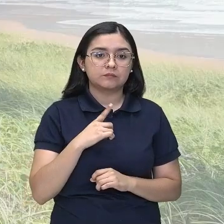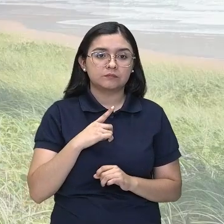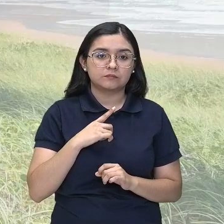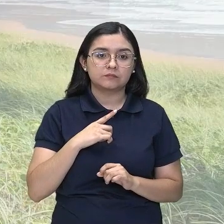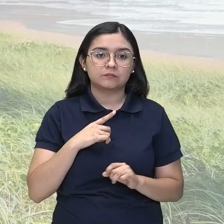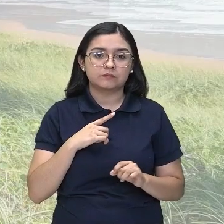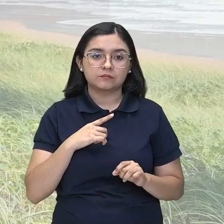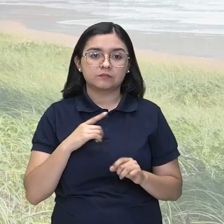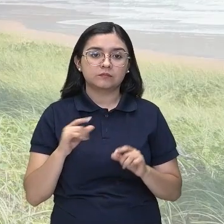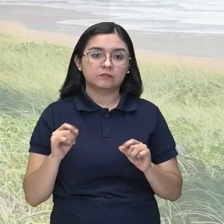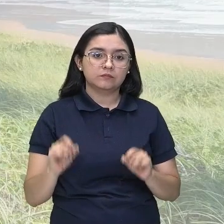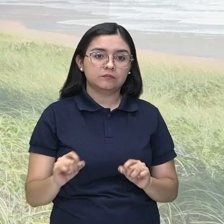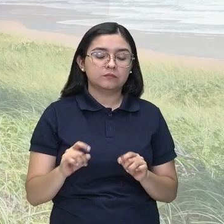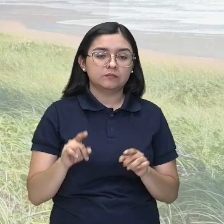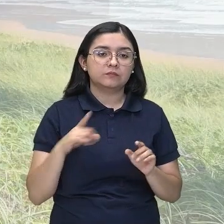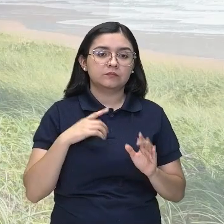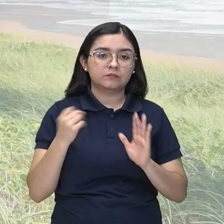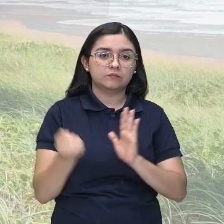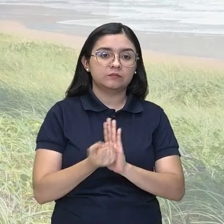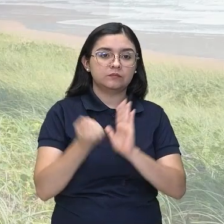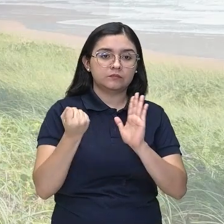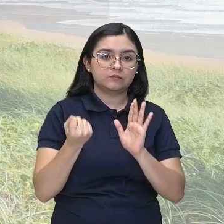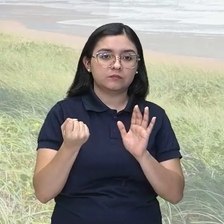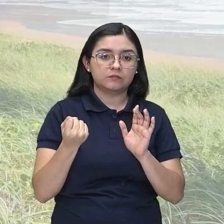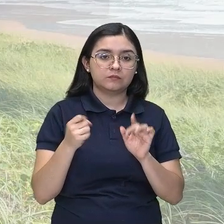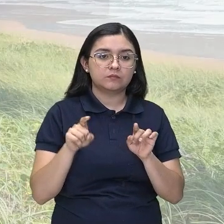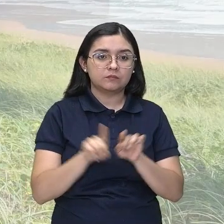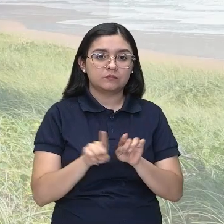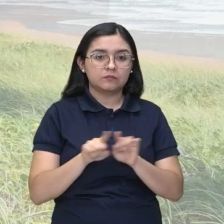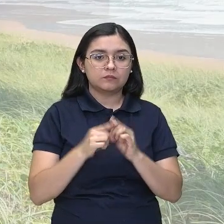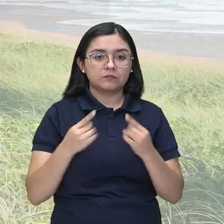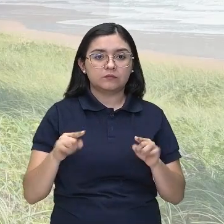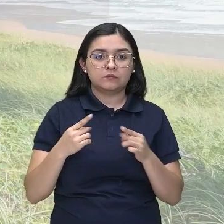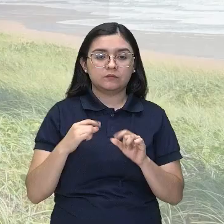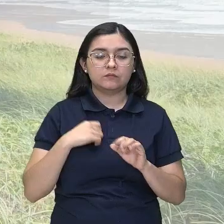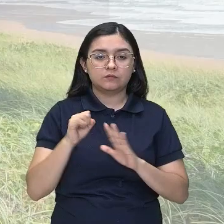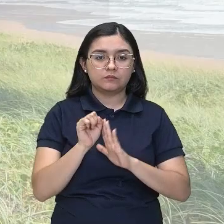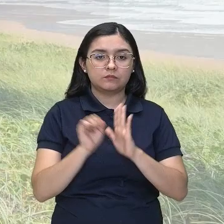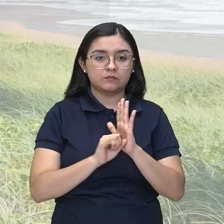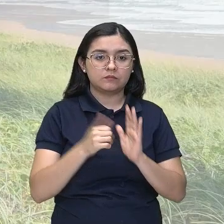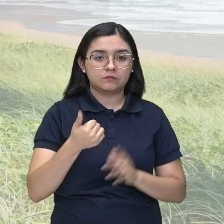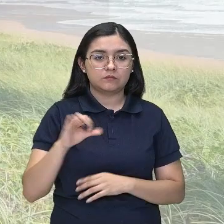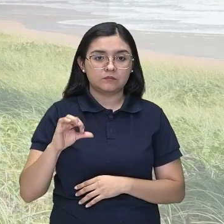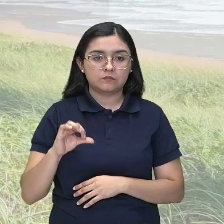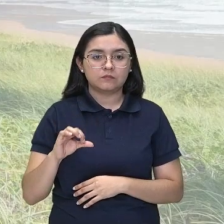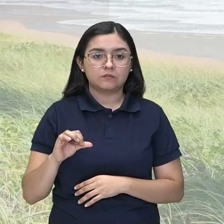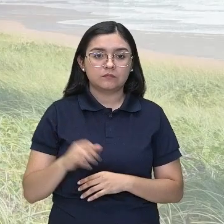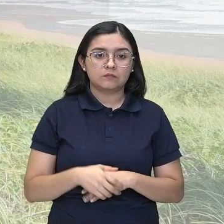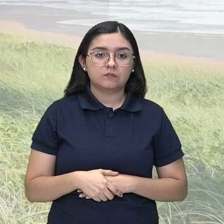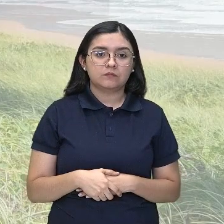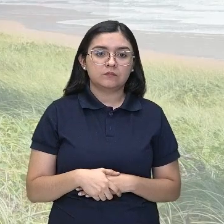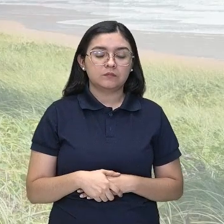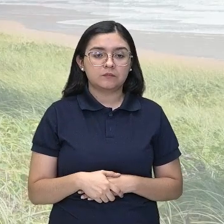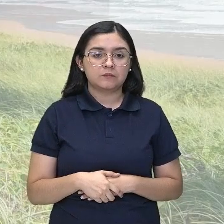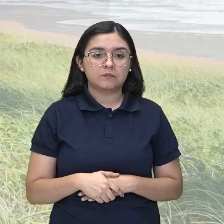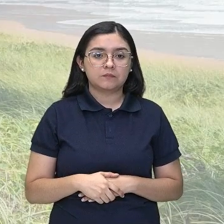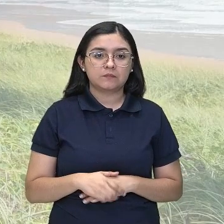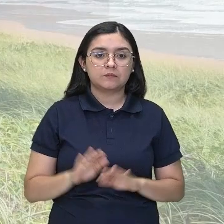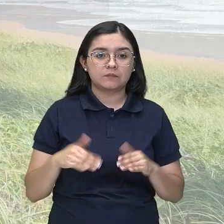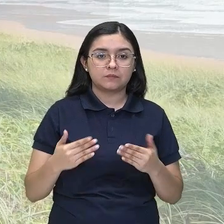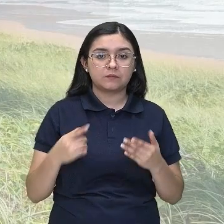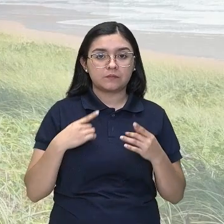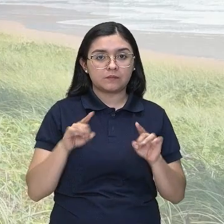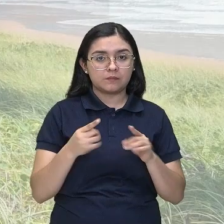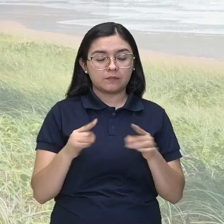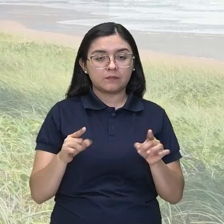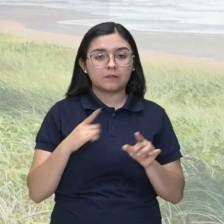prece que está marcada desde aqui da Canção do Exílio, lá no século XIX no Brasil. Então a Canção do Exílio,